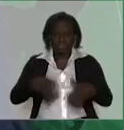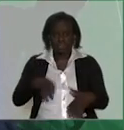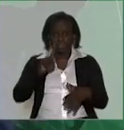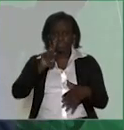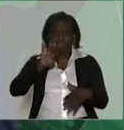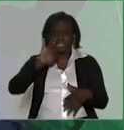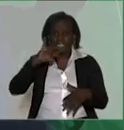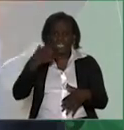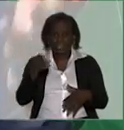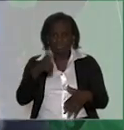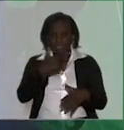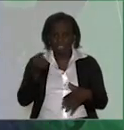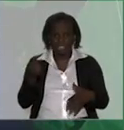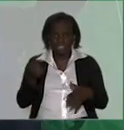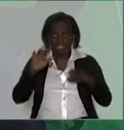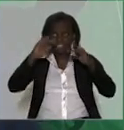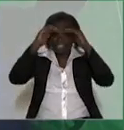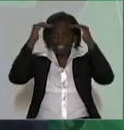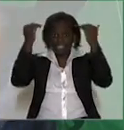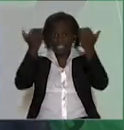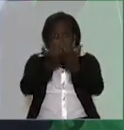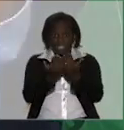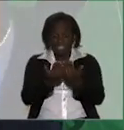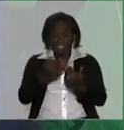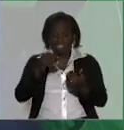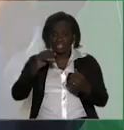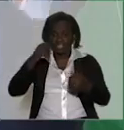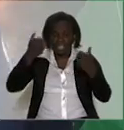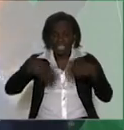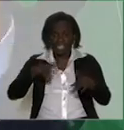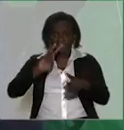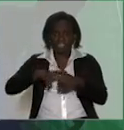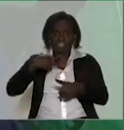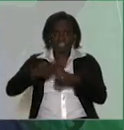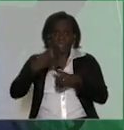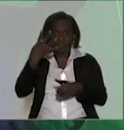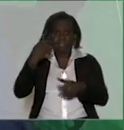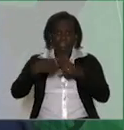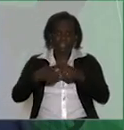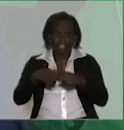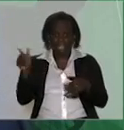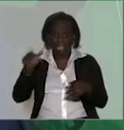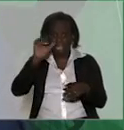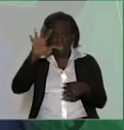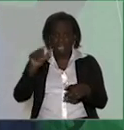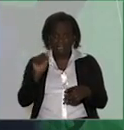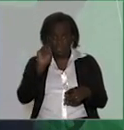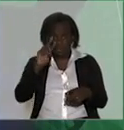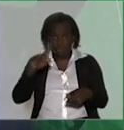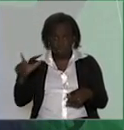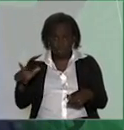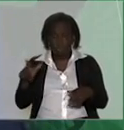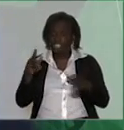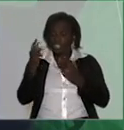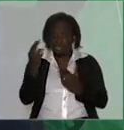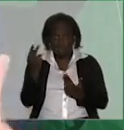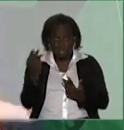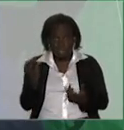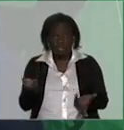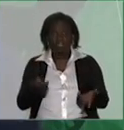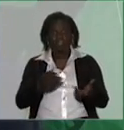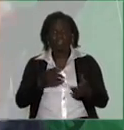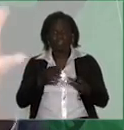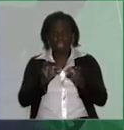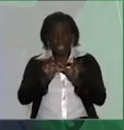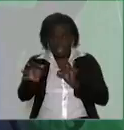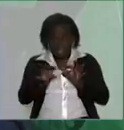bilhão, só na cobertura se descobriu que gastou 4 vezes mais que se gastou no estádio da África do Sul. Que a mesma cobertura é